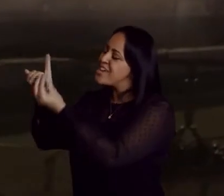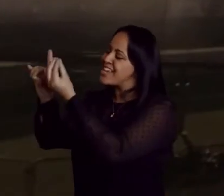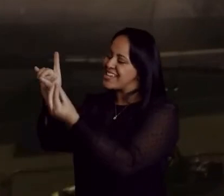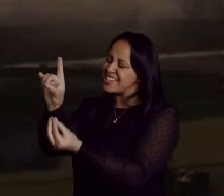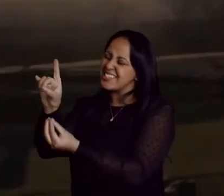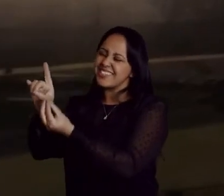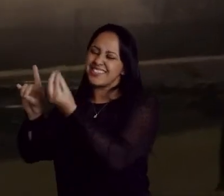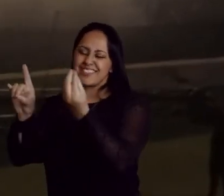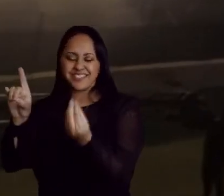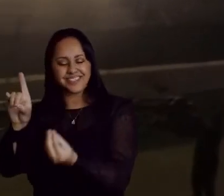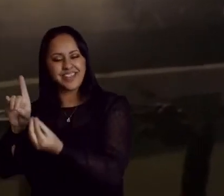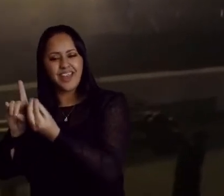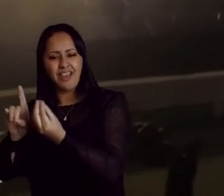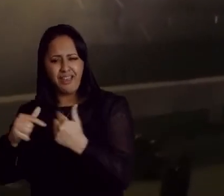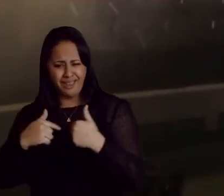vive.